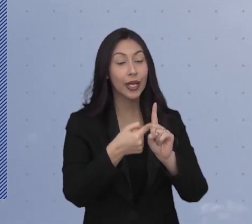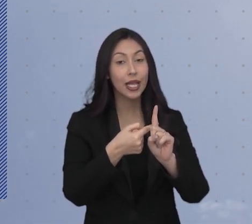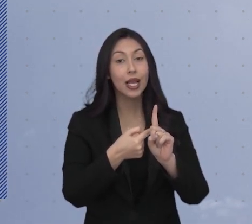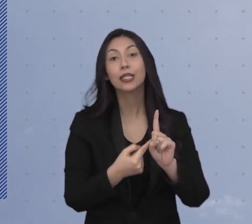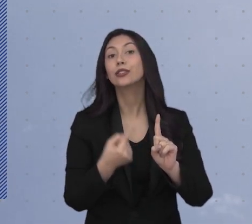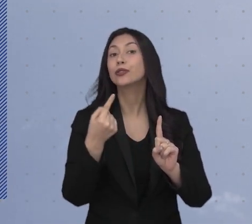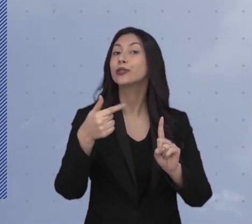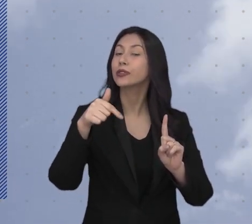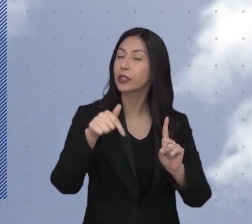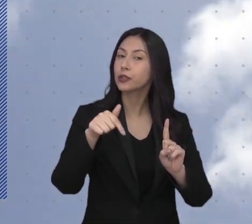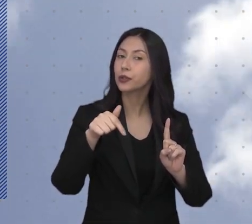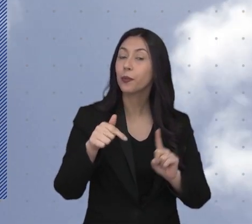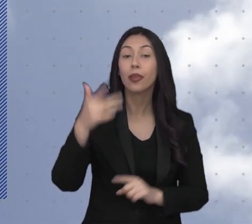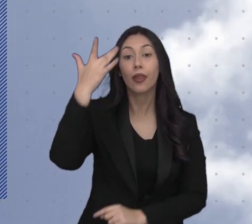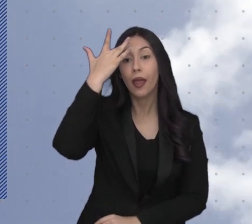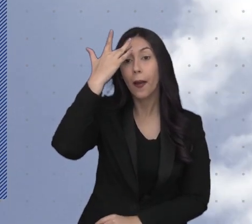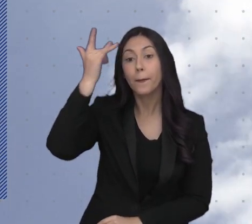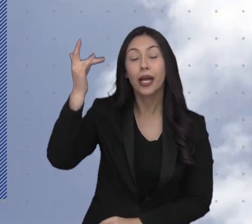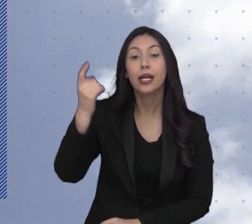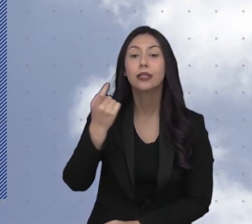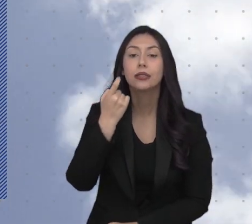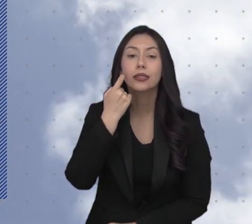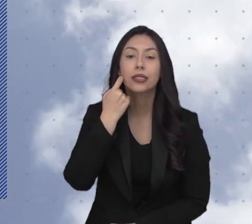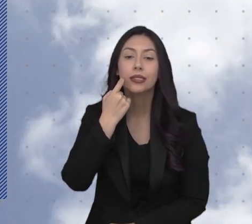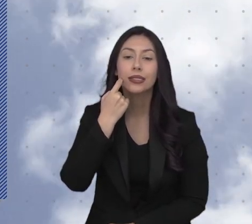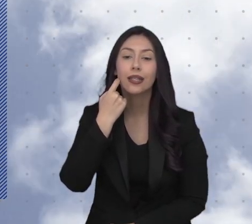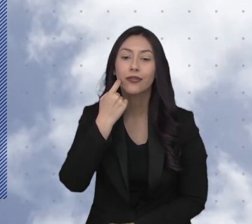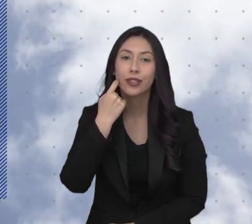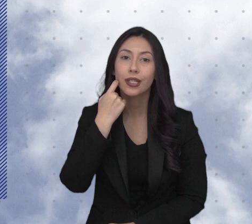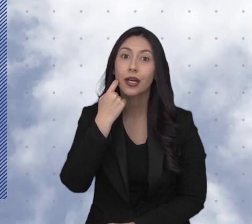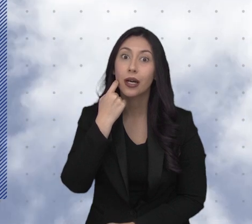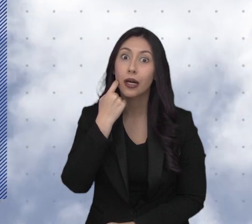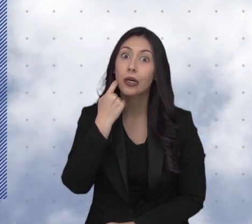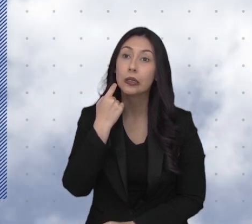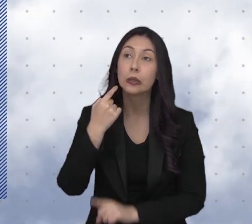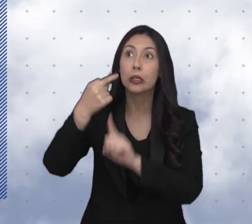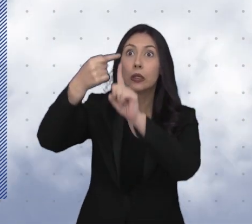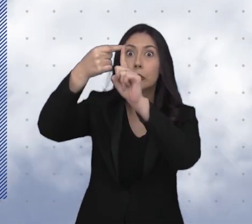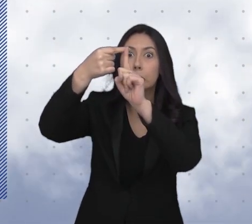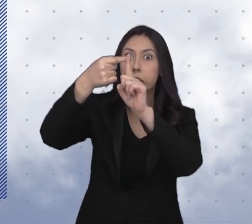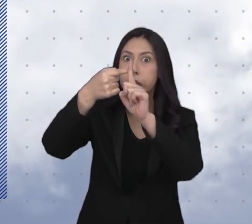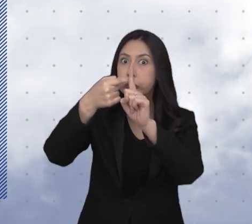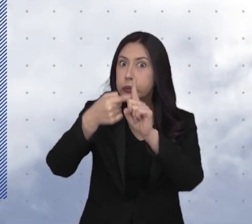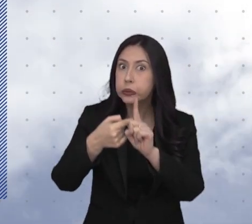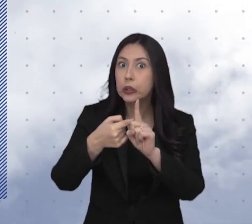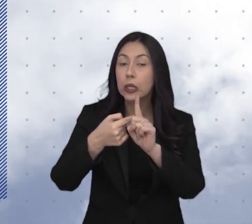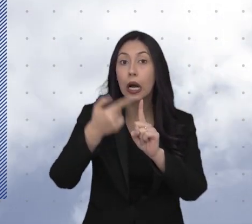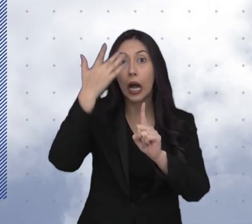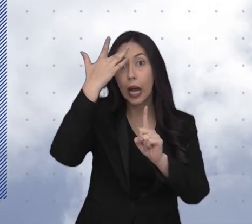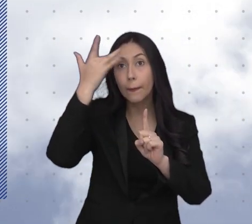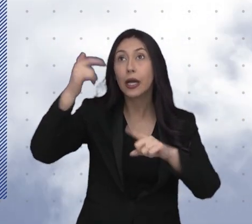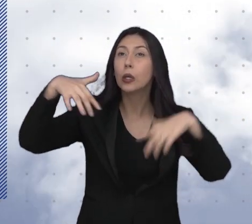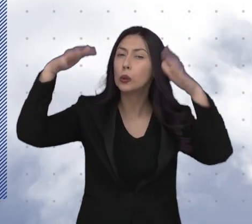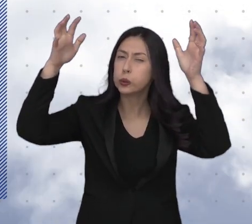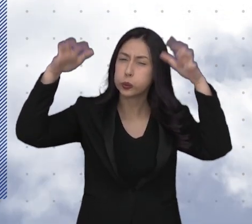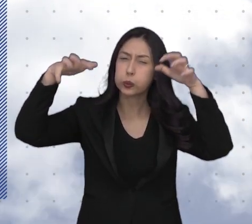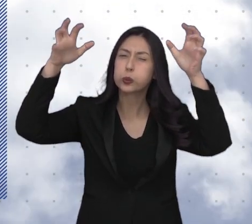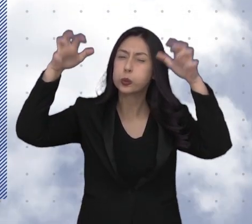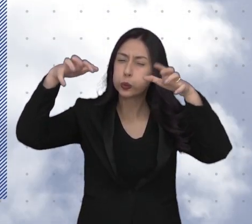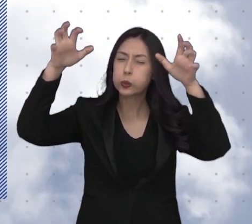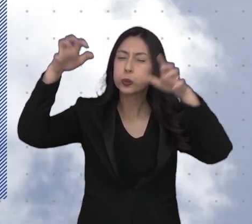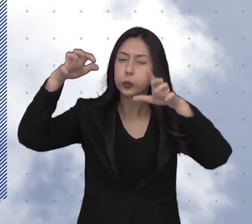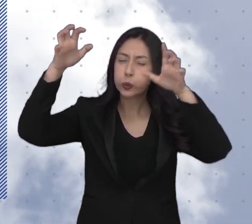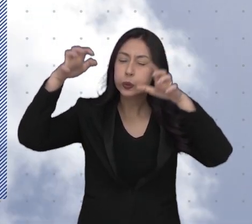e a mínima de 17. Para amanhã, sexta-feira, a expectativa é de queda nas temperaturas. Amanhã deve ser